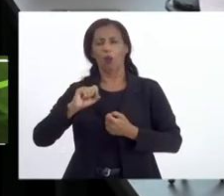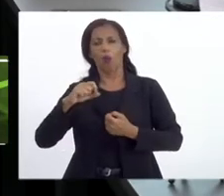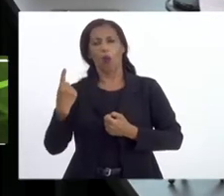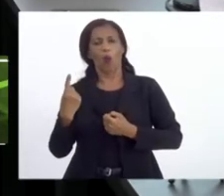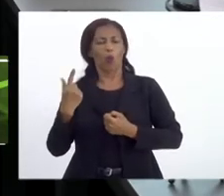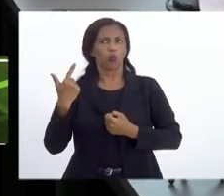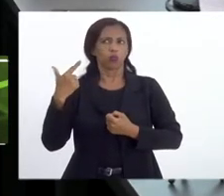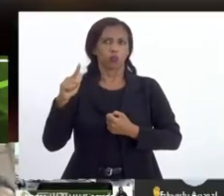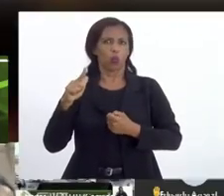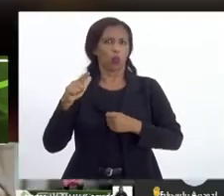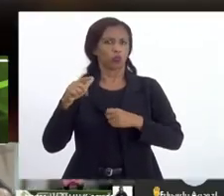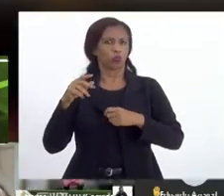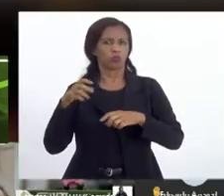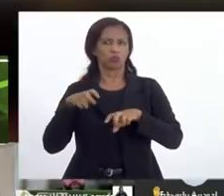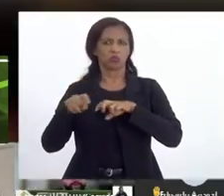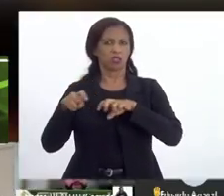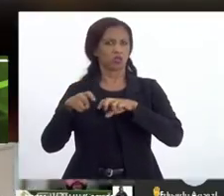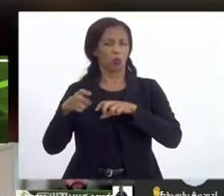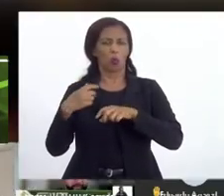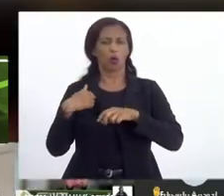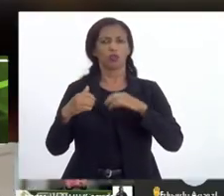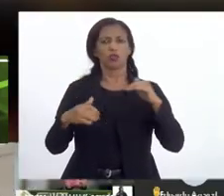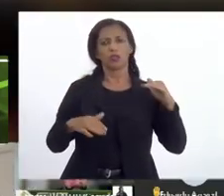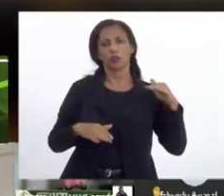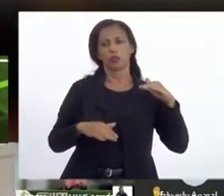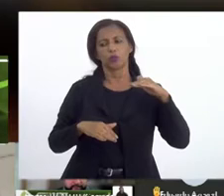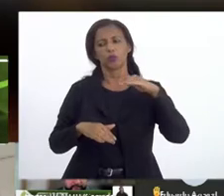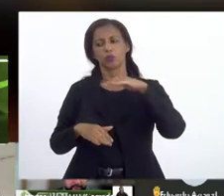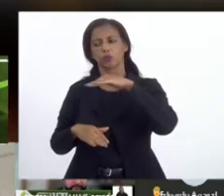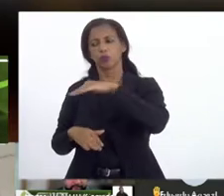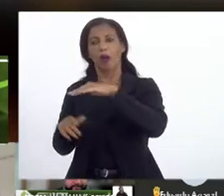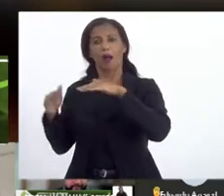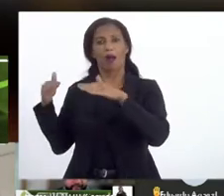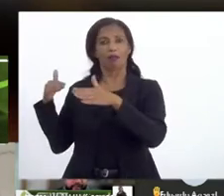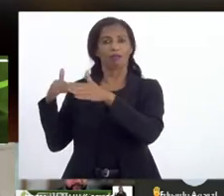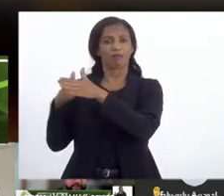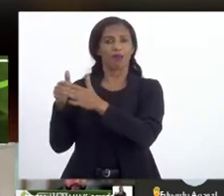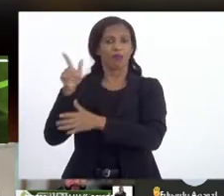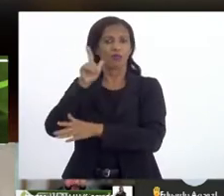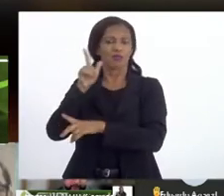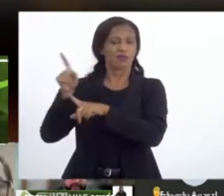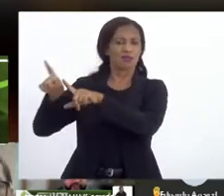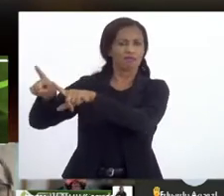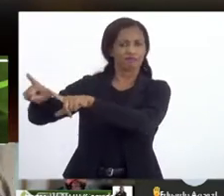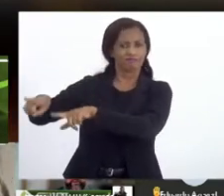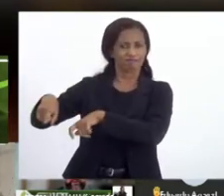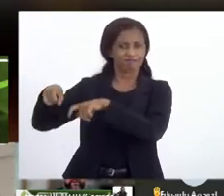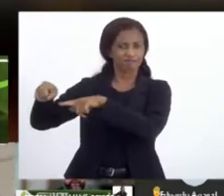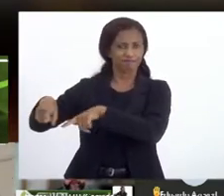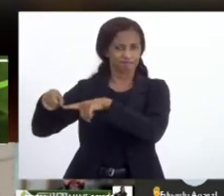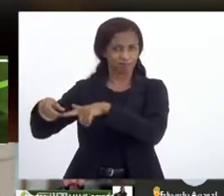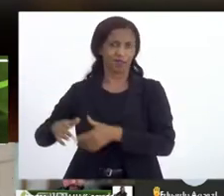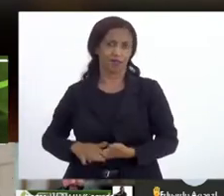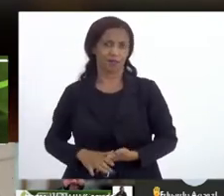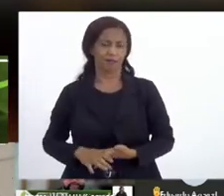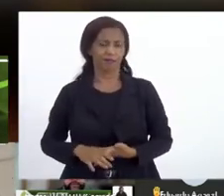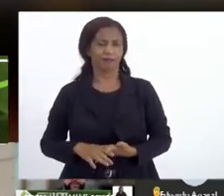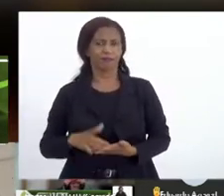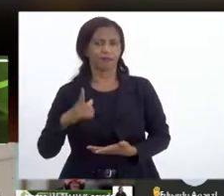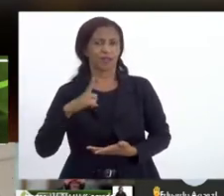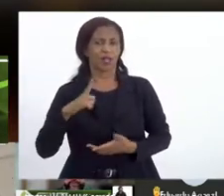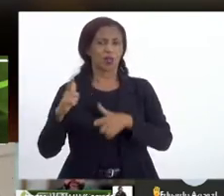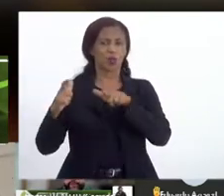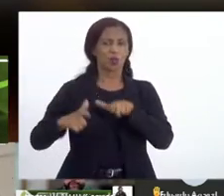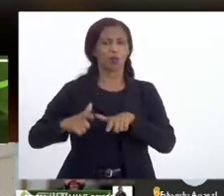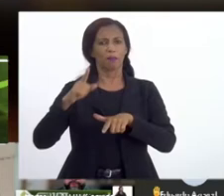horas, passando por zonas que a mídia divulga, né, de baixa